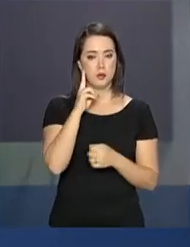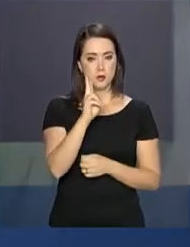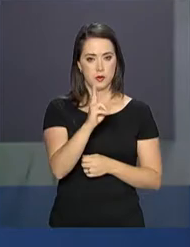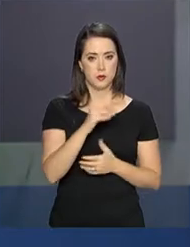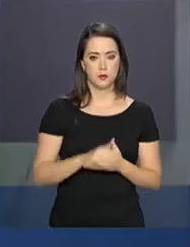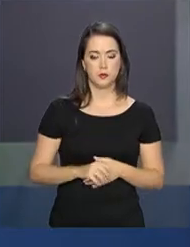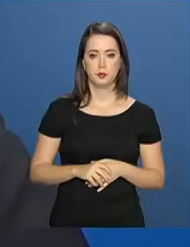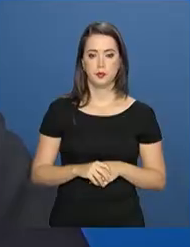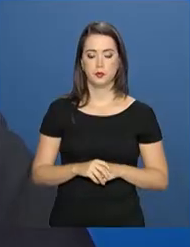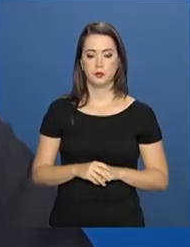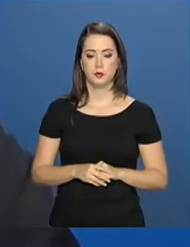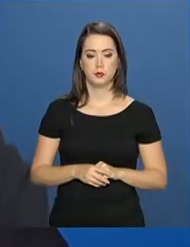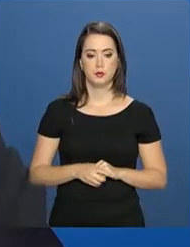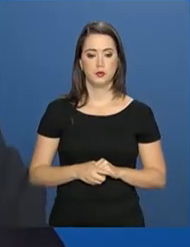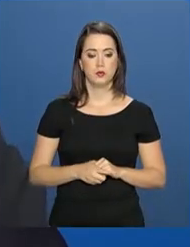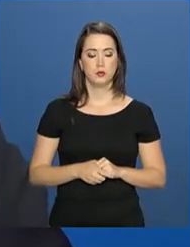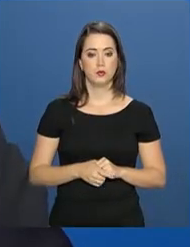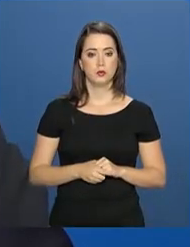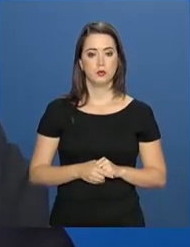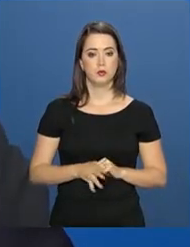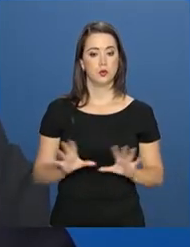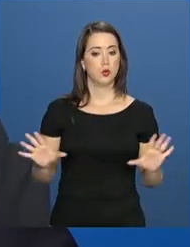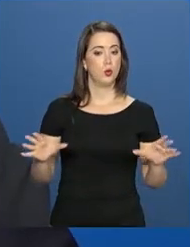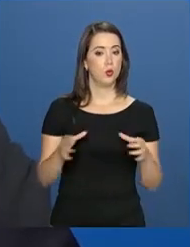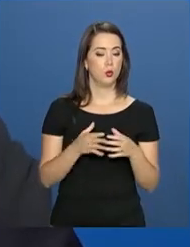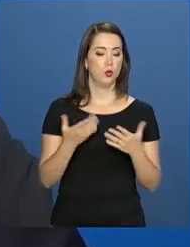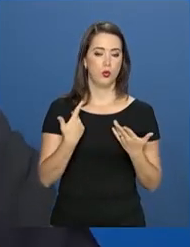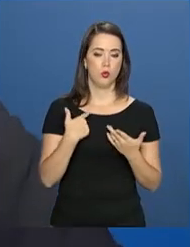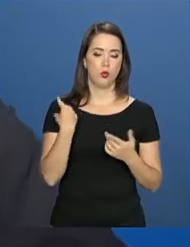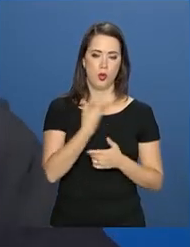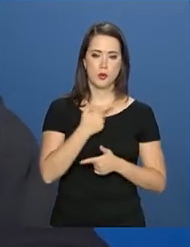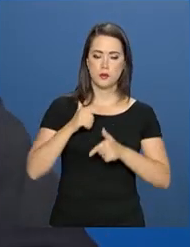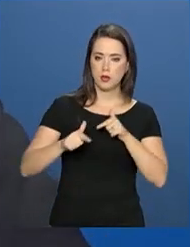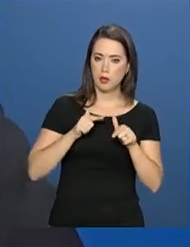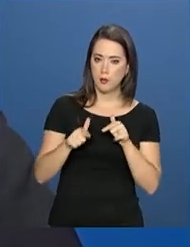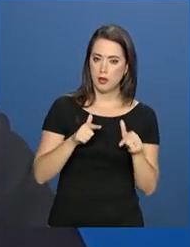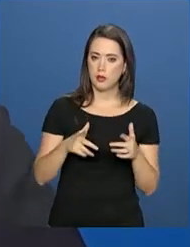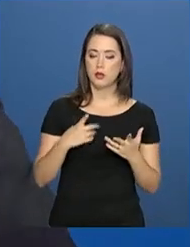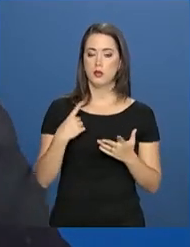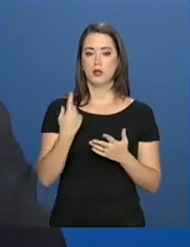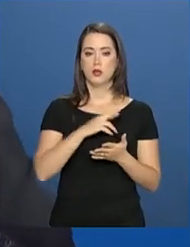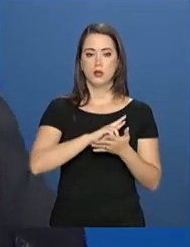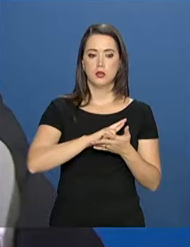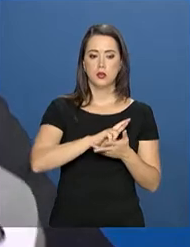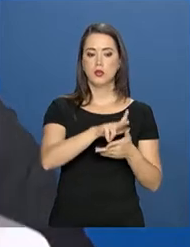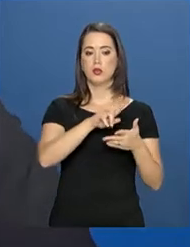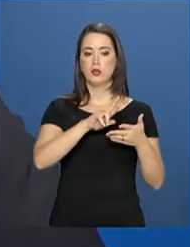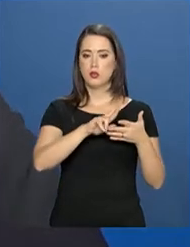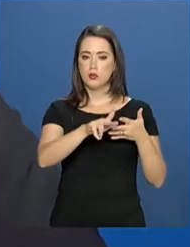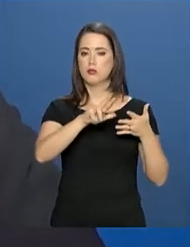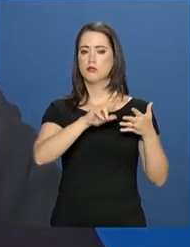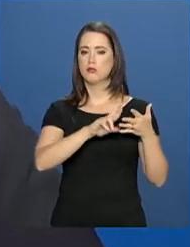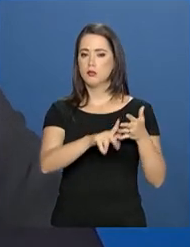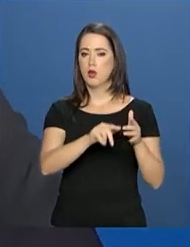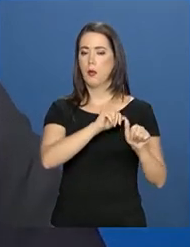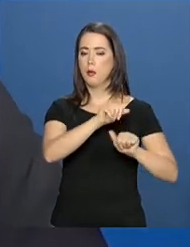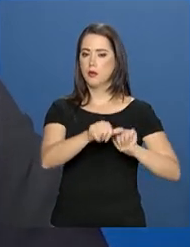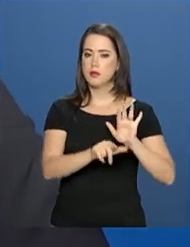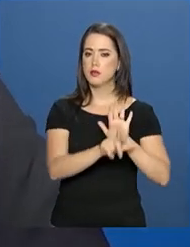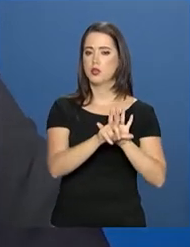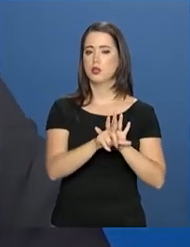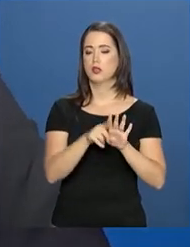trecho boa parte do que fizemos nas várias reformas das várias